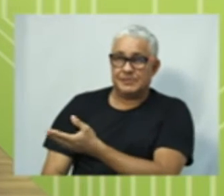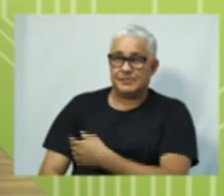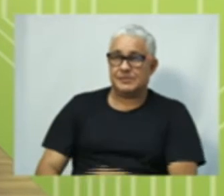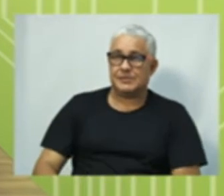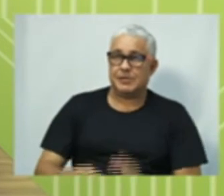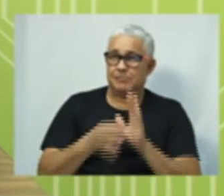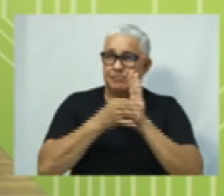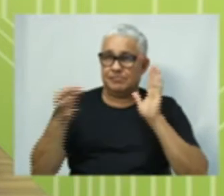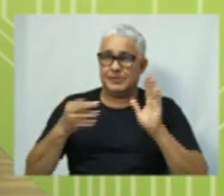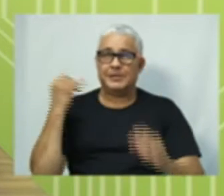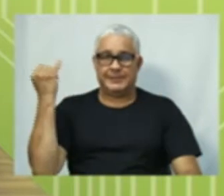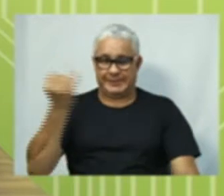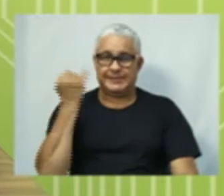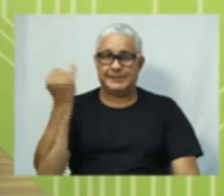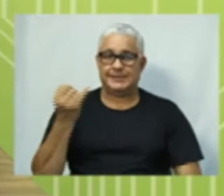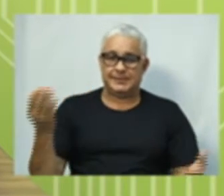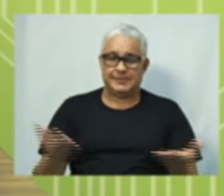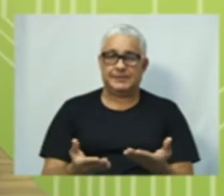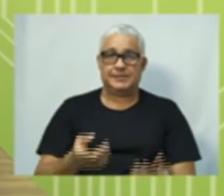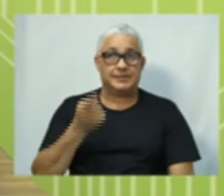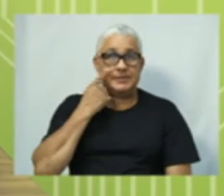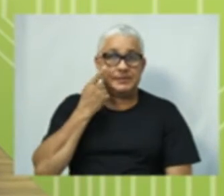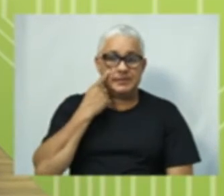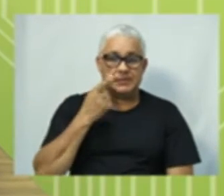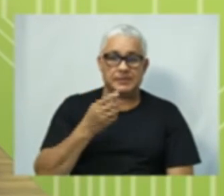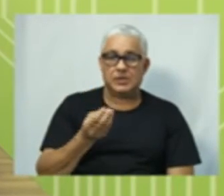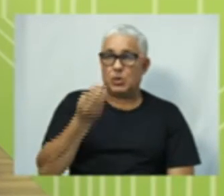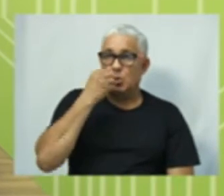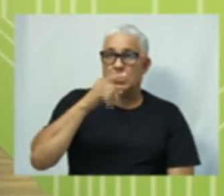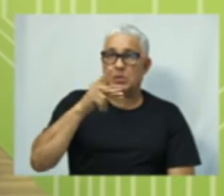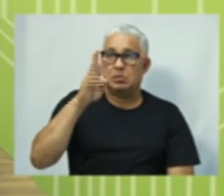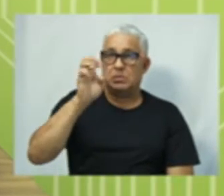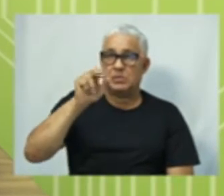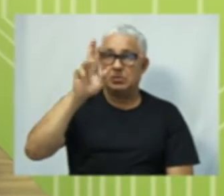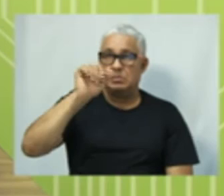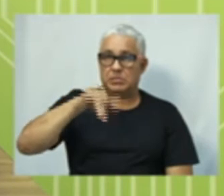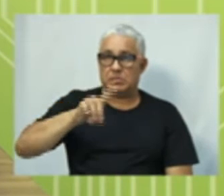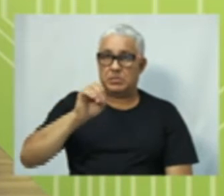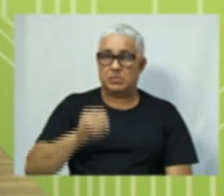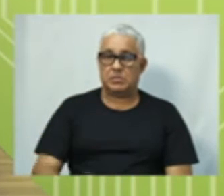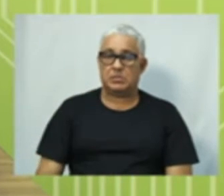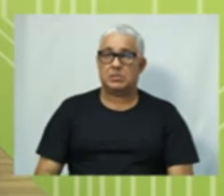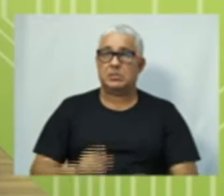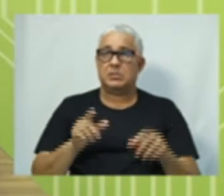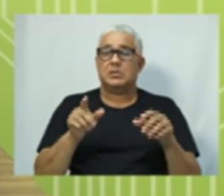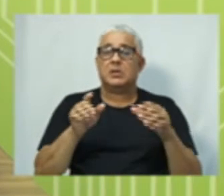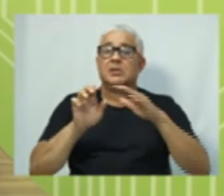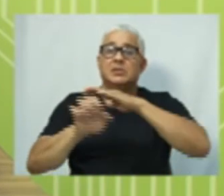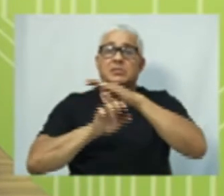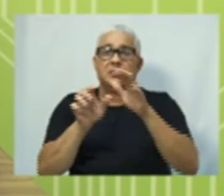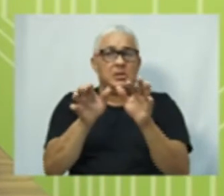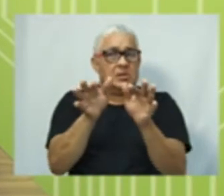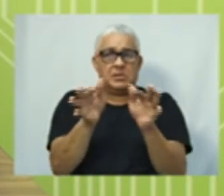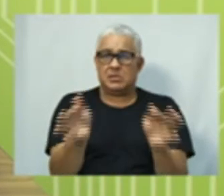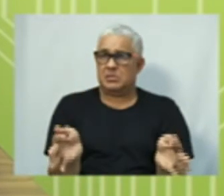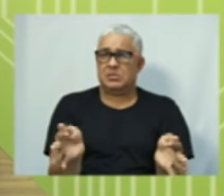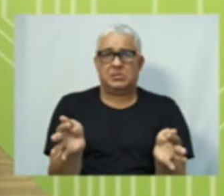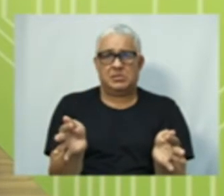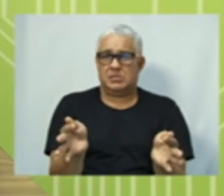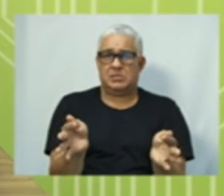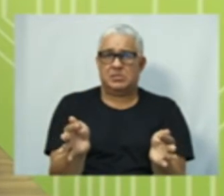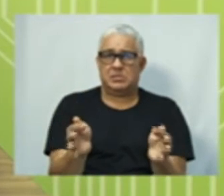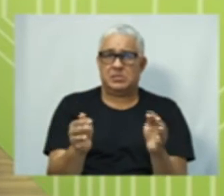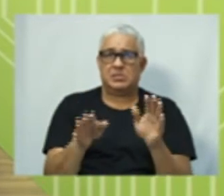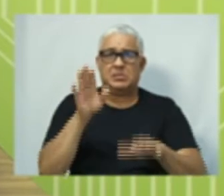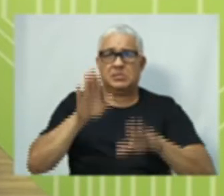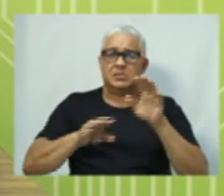contribuíram imensamente para isso. E você vê que então o lucro presumido é para um tamanho menor de empresa, uma empresa que de repente não tem uma